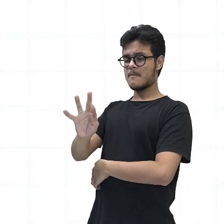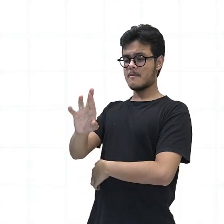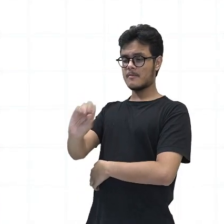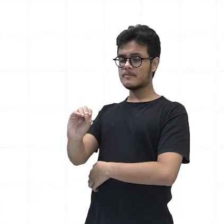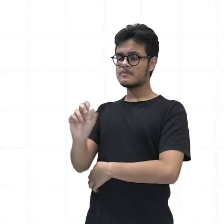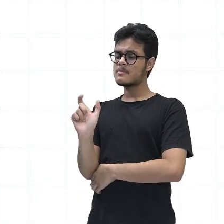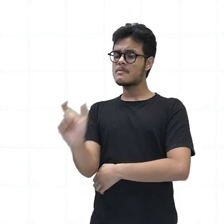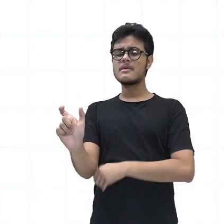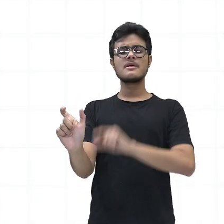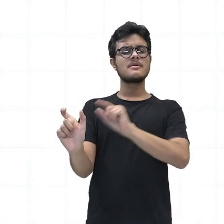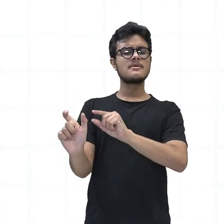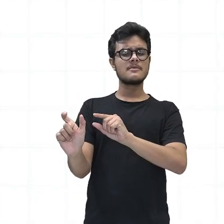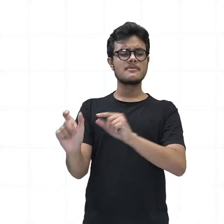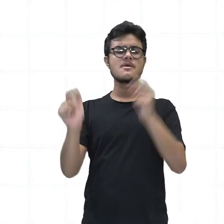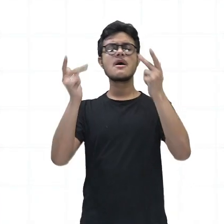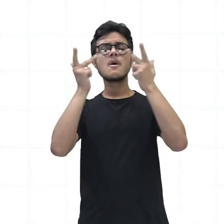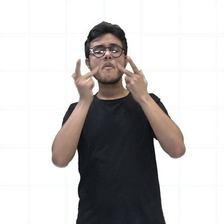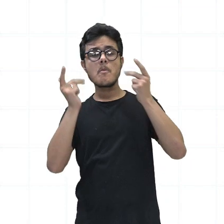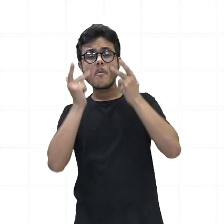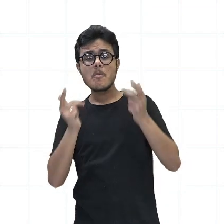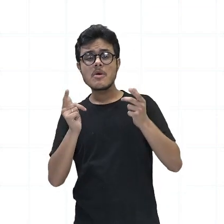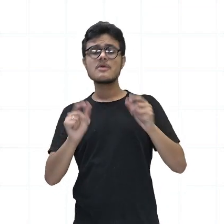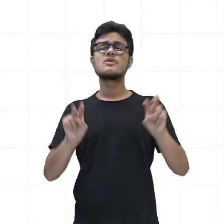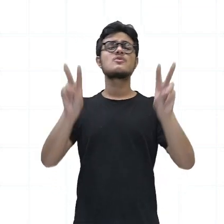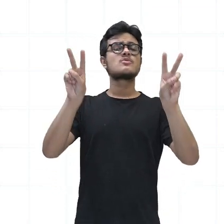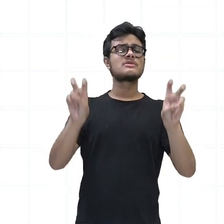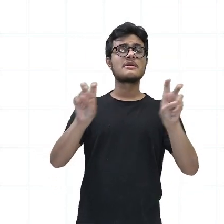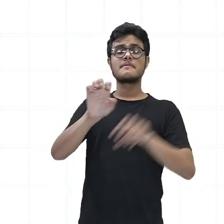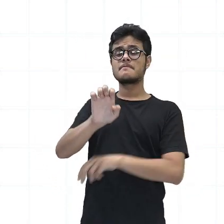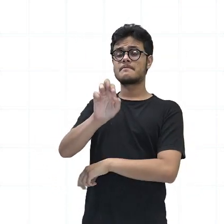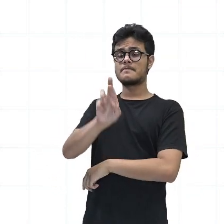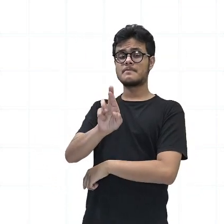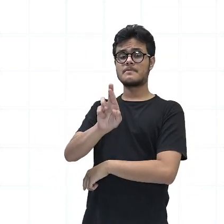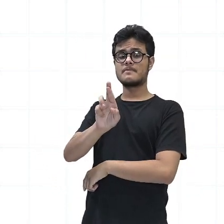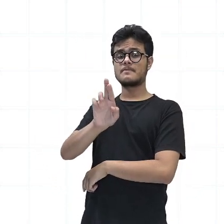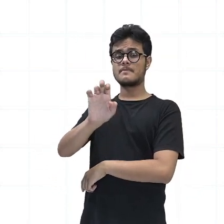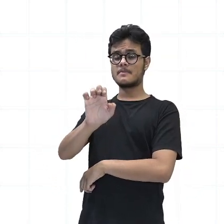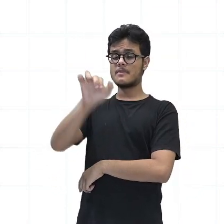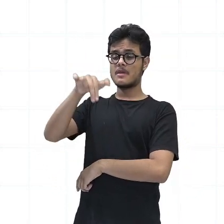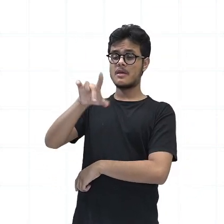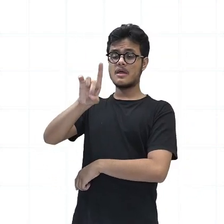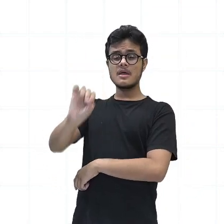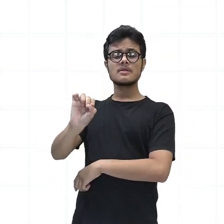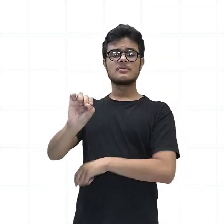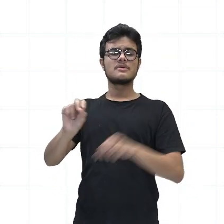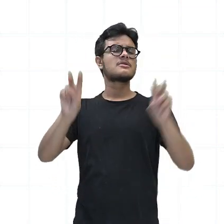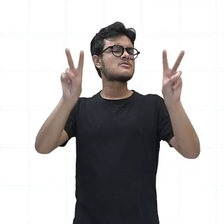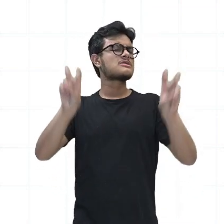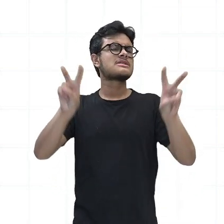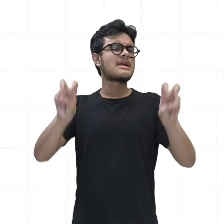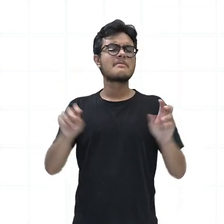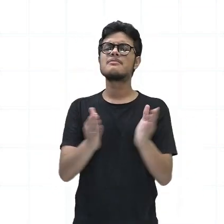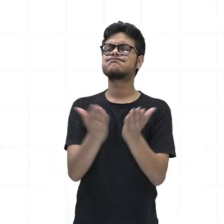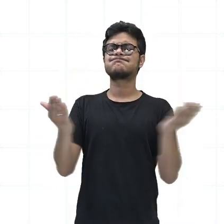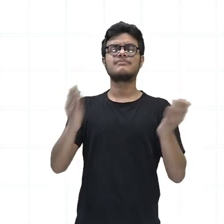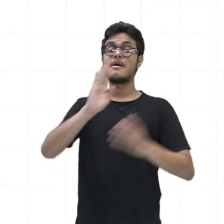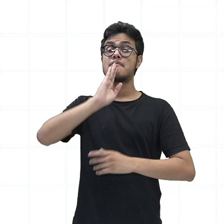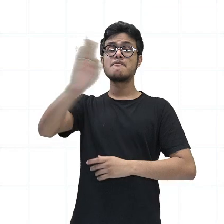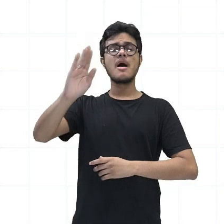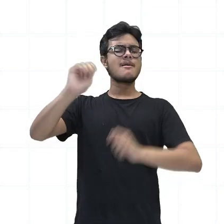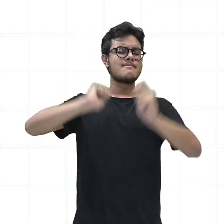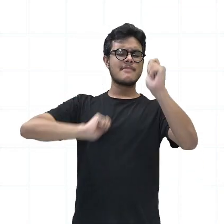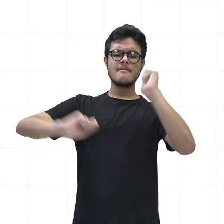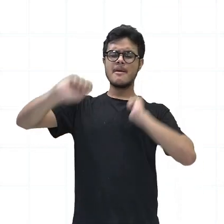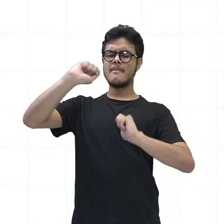no teatro, o enredo se refere à estrutura narrativa ou trama principal de uma peça